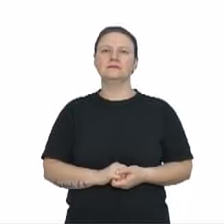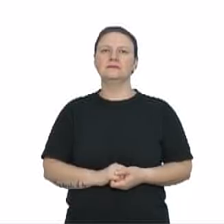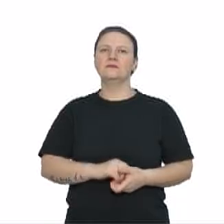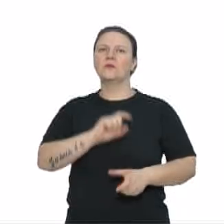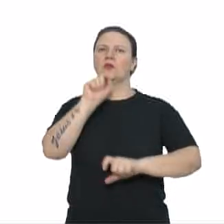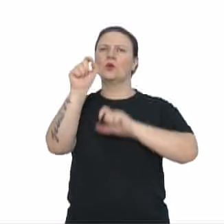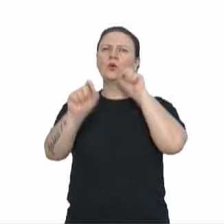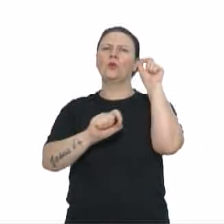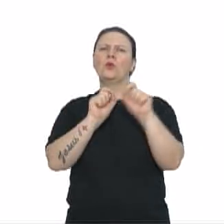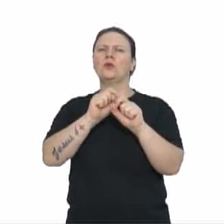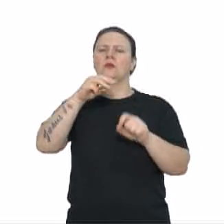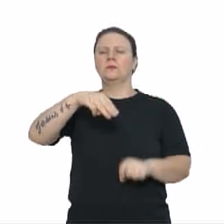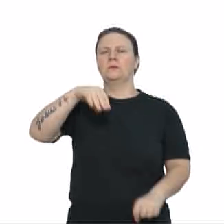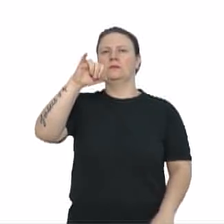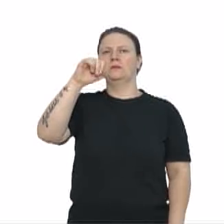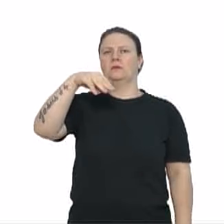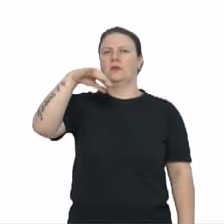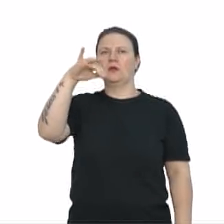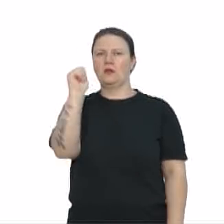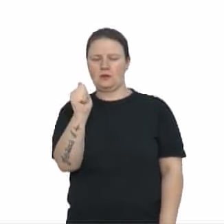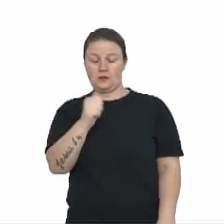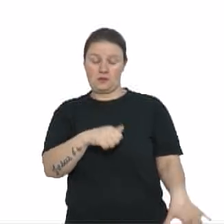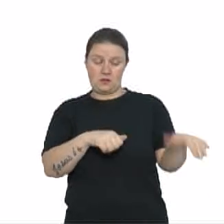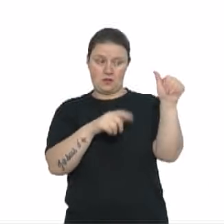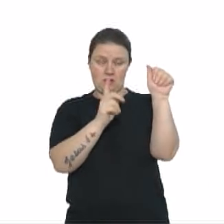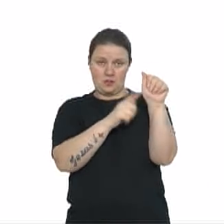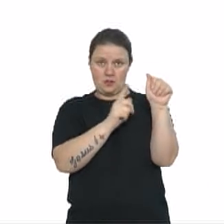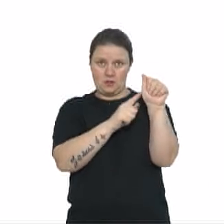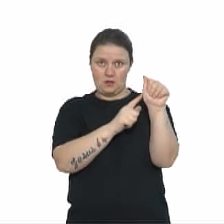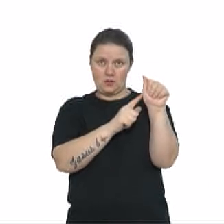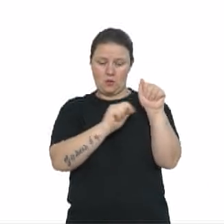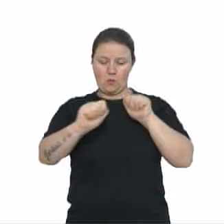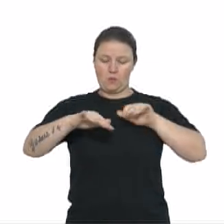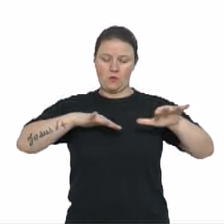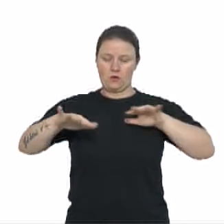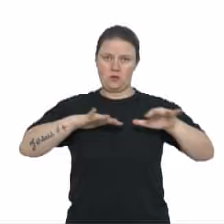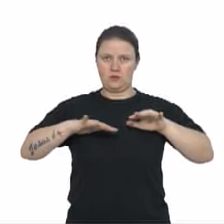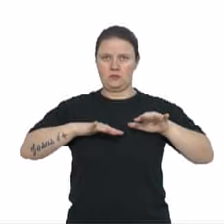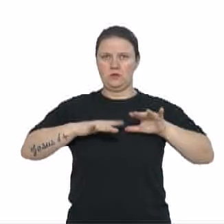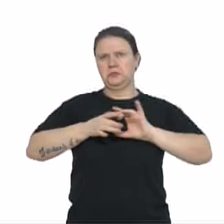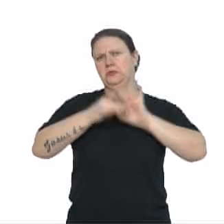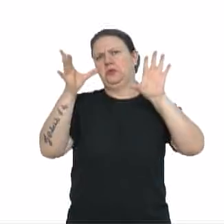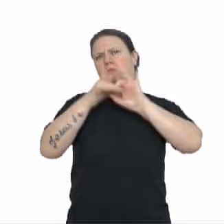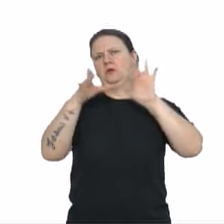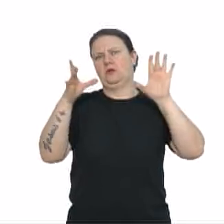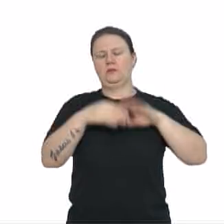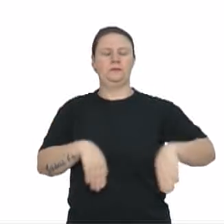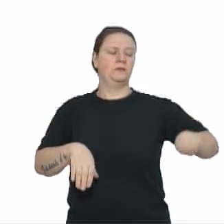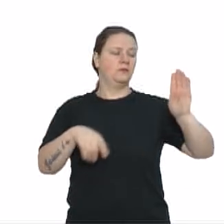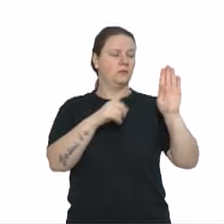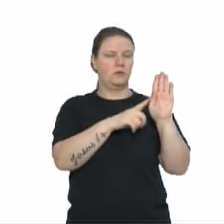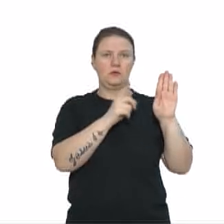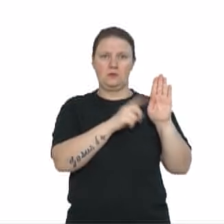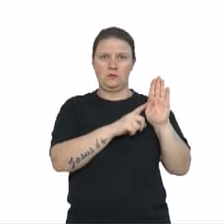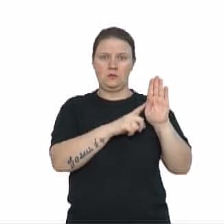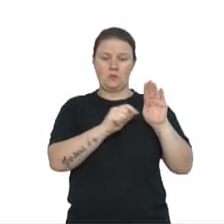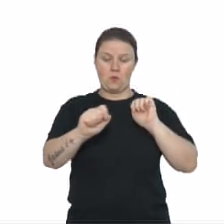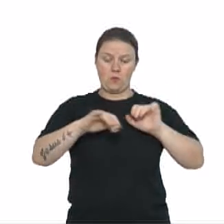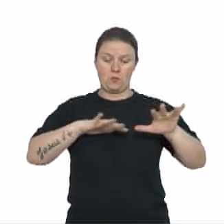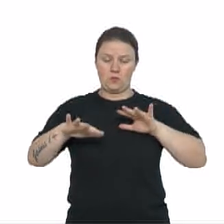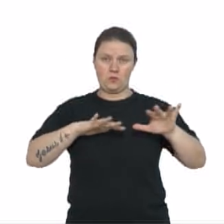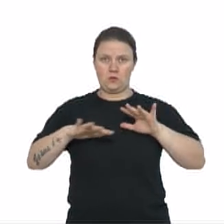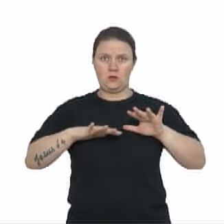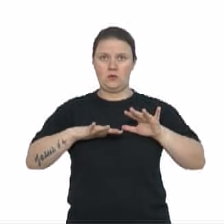O que é mímica? Letra A, sequência de movimentos involuntários. Letra B, sequência de